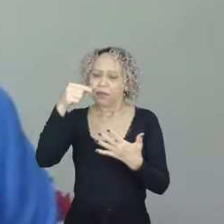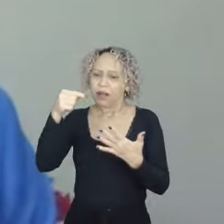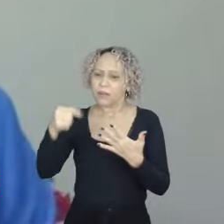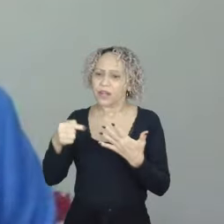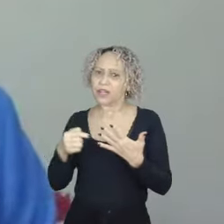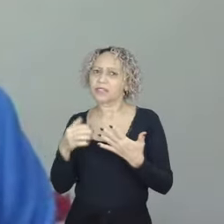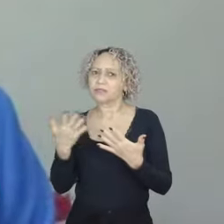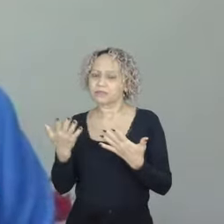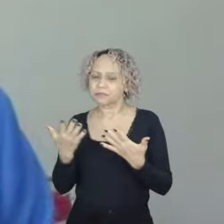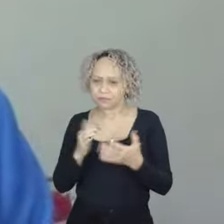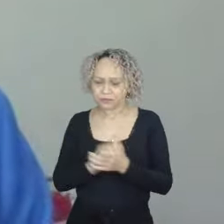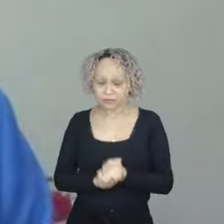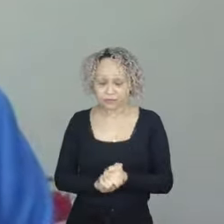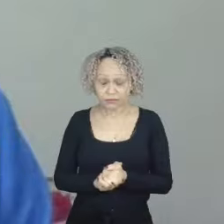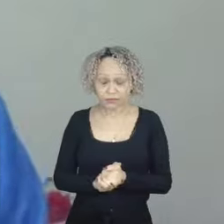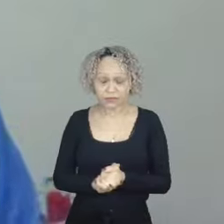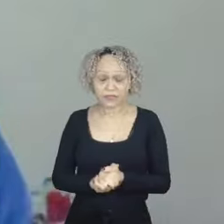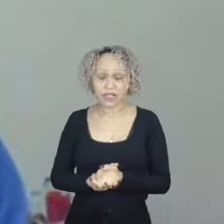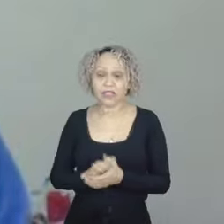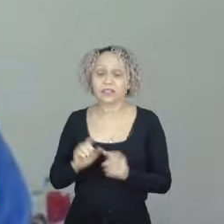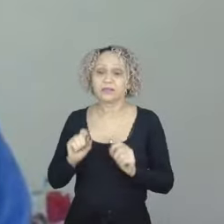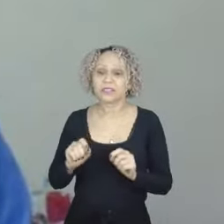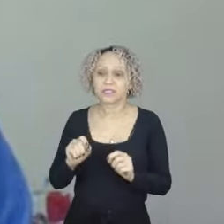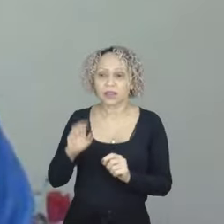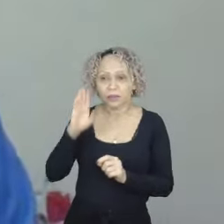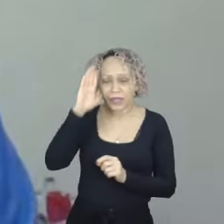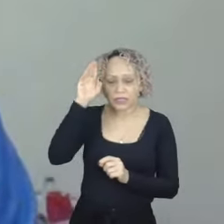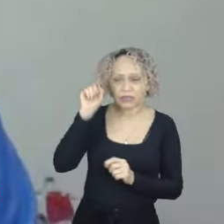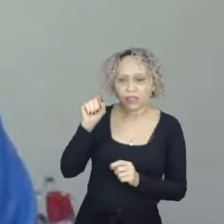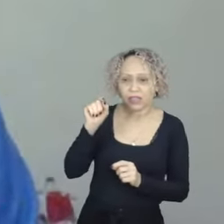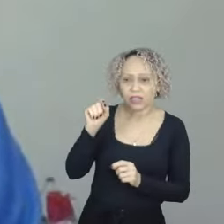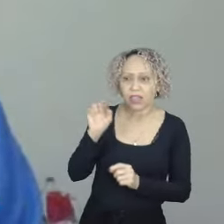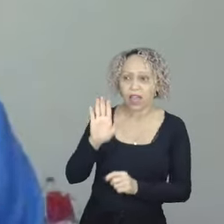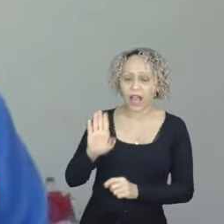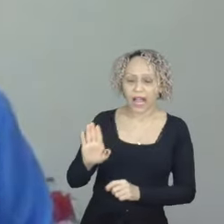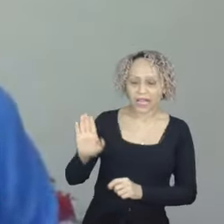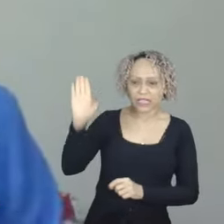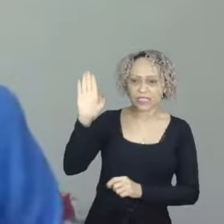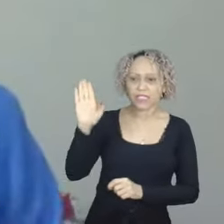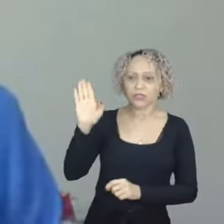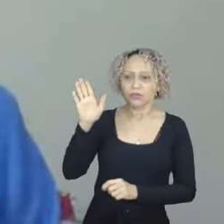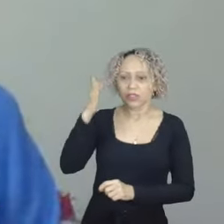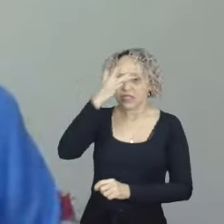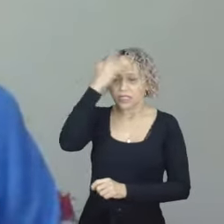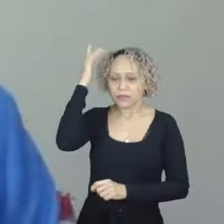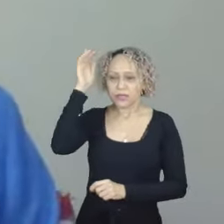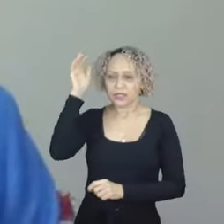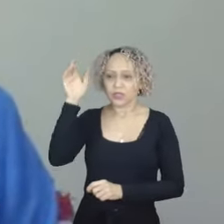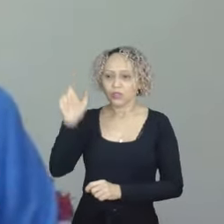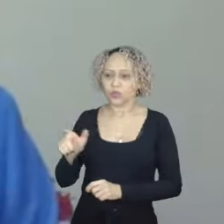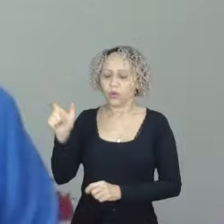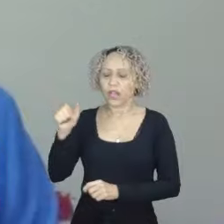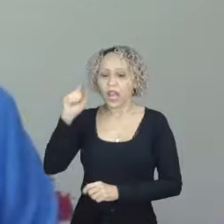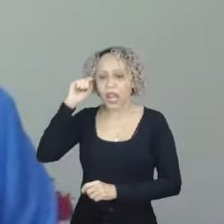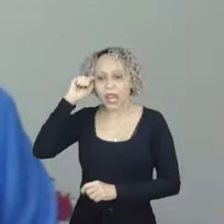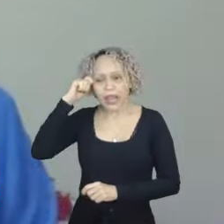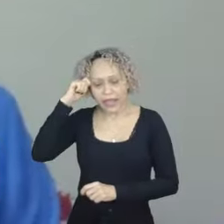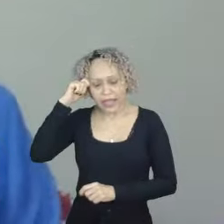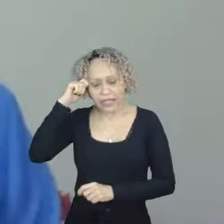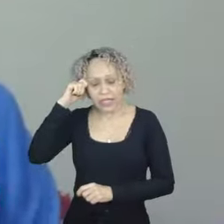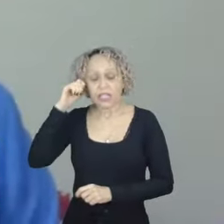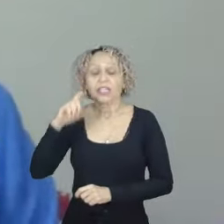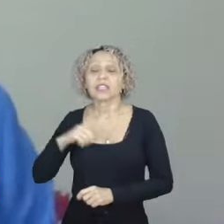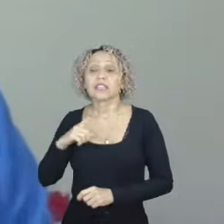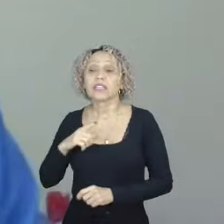efetivamente a candidaturas de pessoas negras, tem algumas datas que para nós são muito